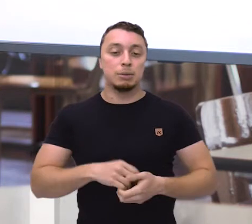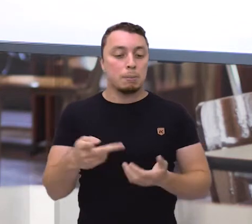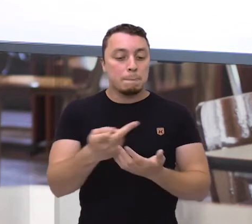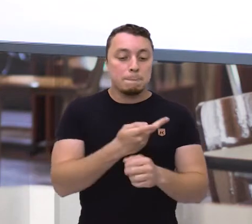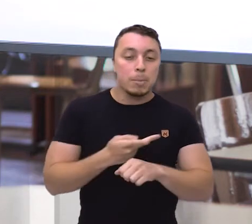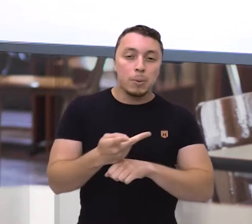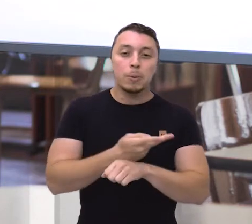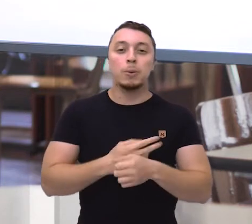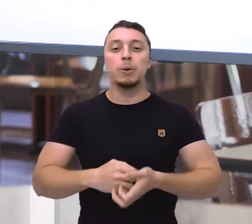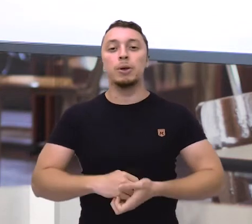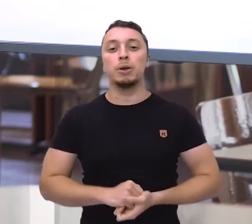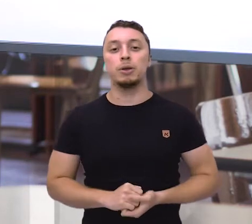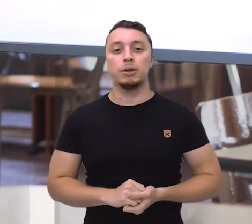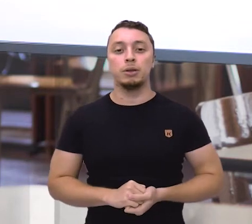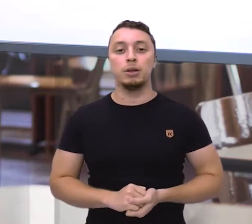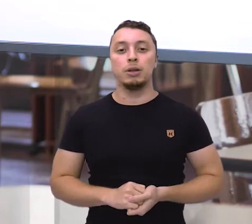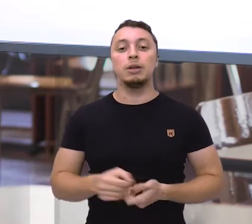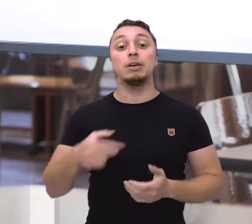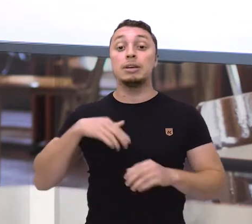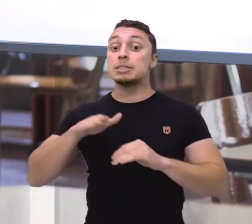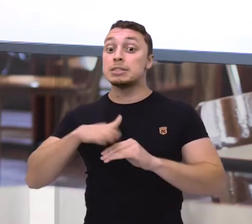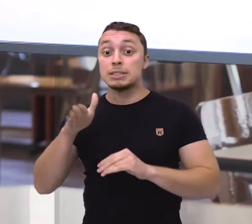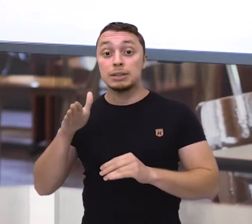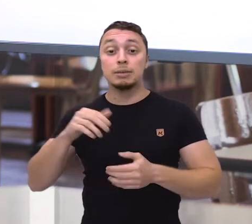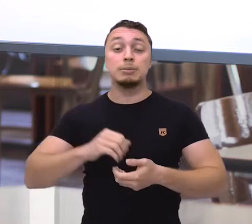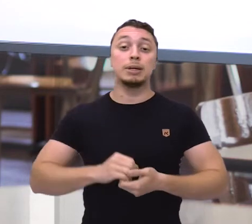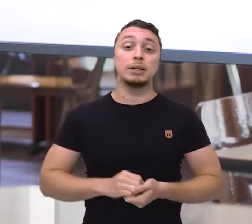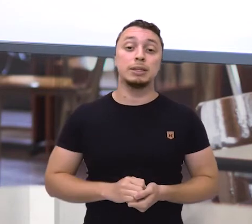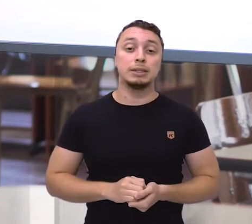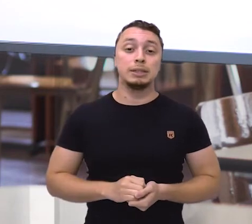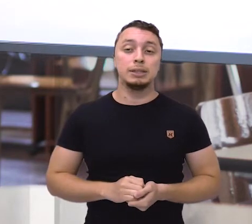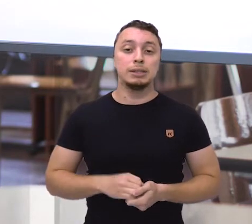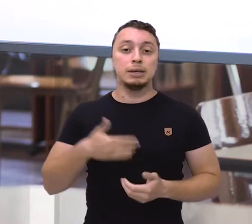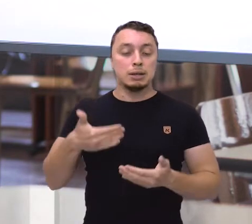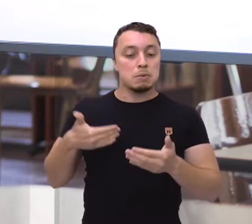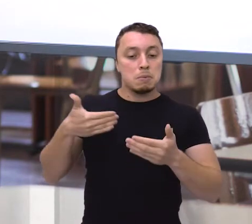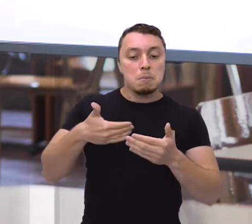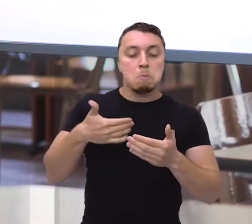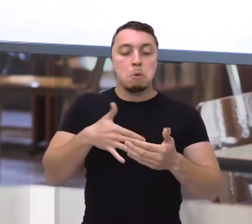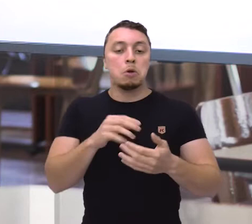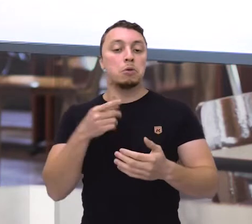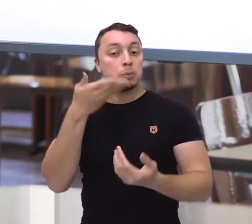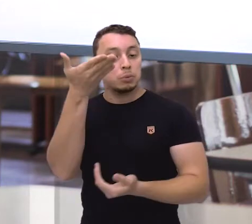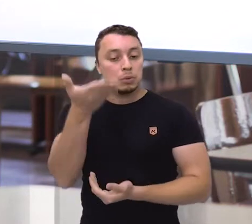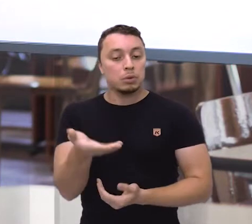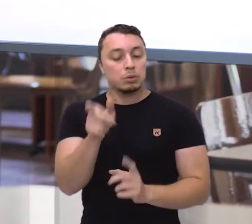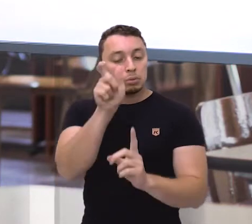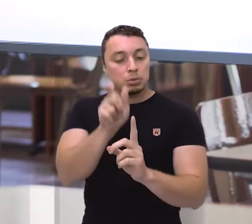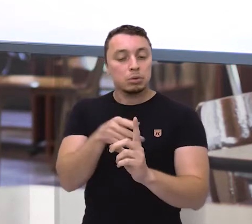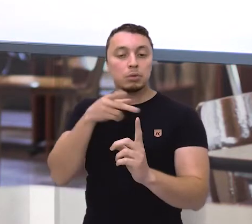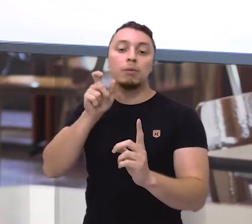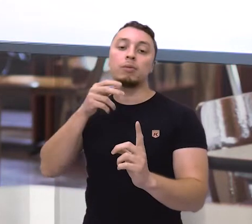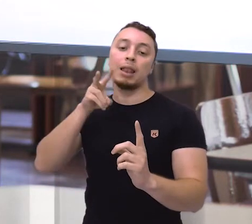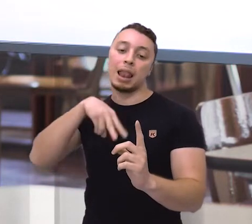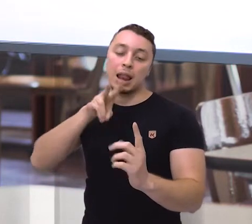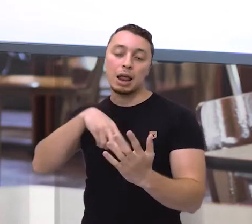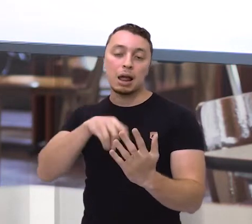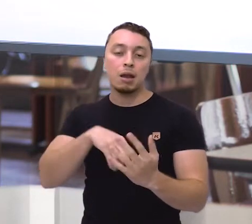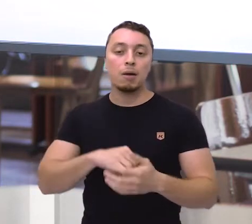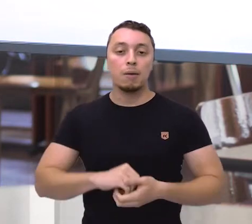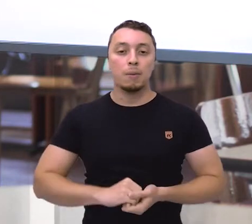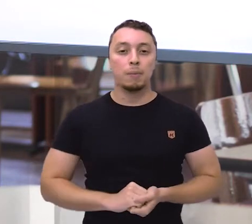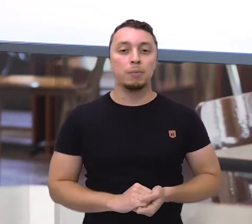leitura, o assunto que mais está ao seu alcance ali naquele momento e que você